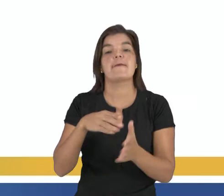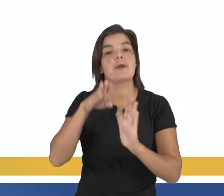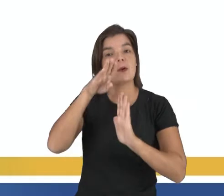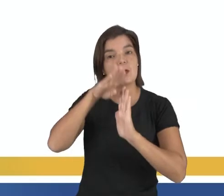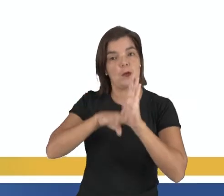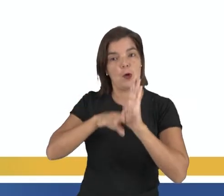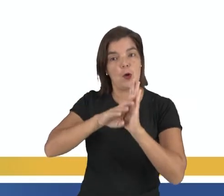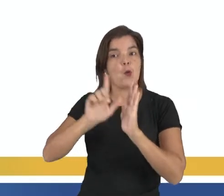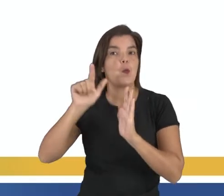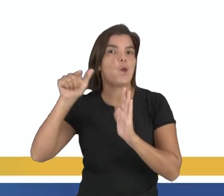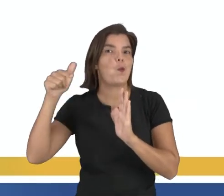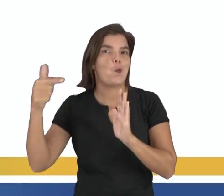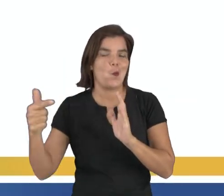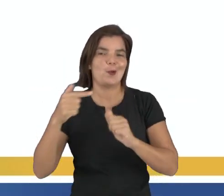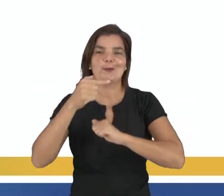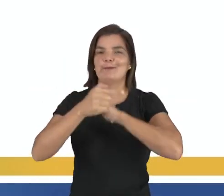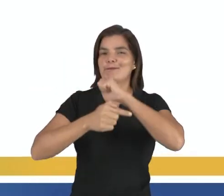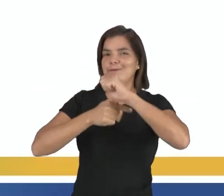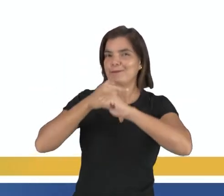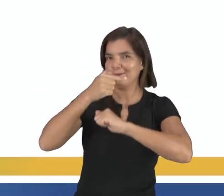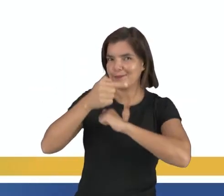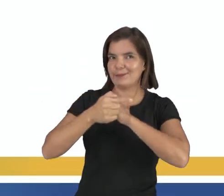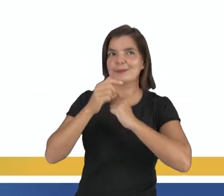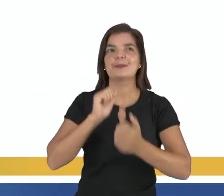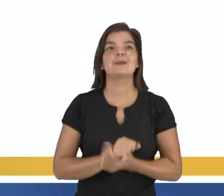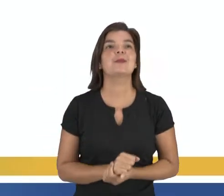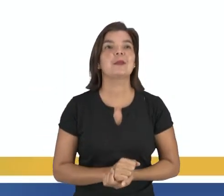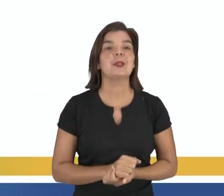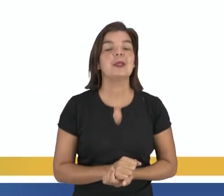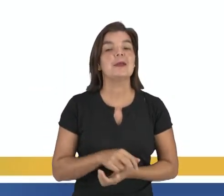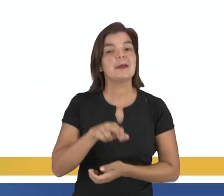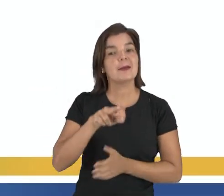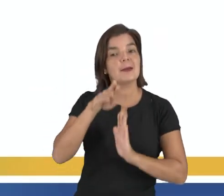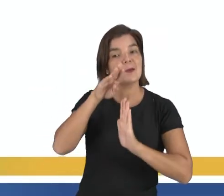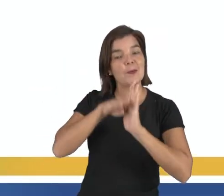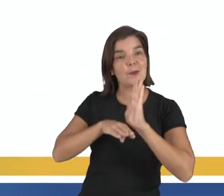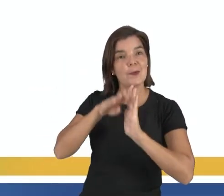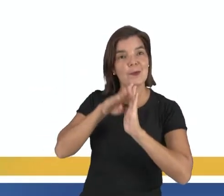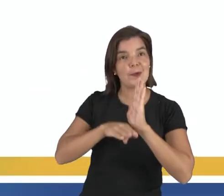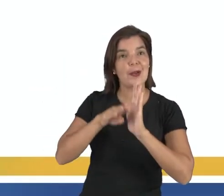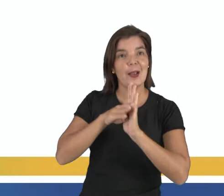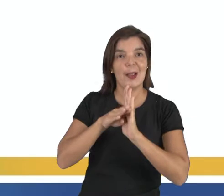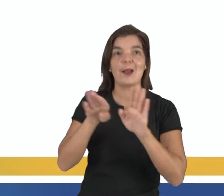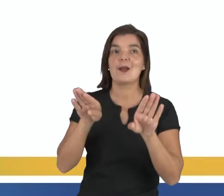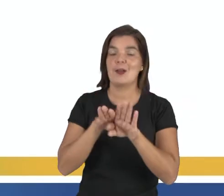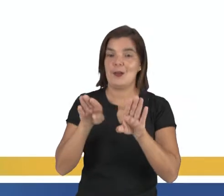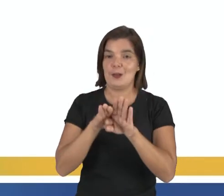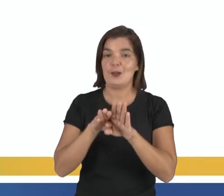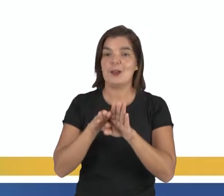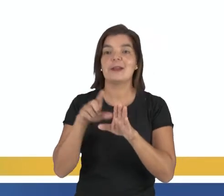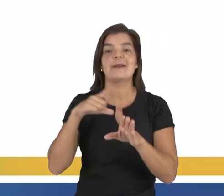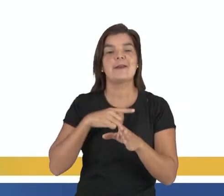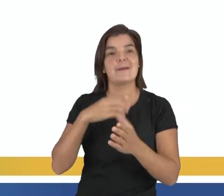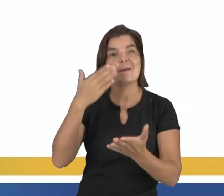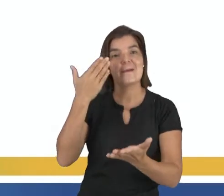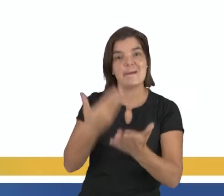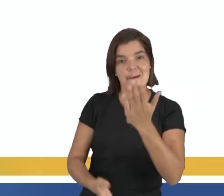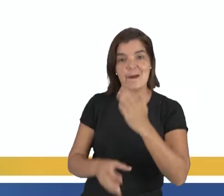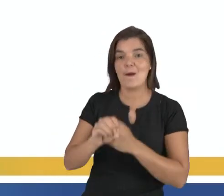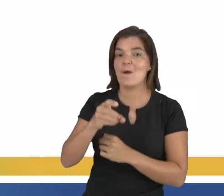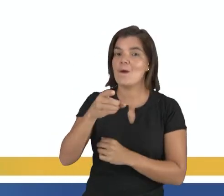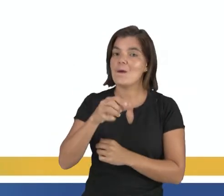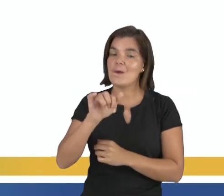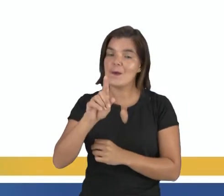reduzir o outro átomo ou outra espécie. Quem reduz é o agente que vai